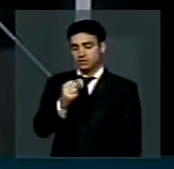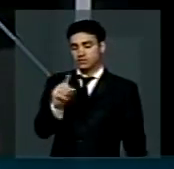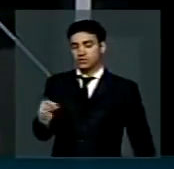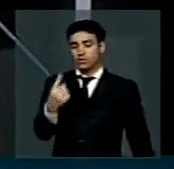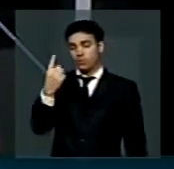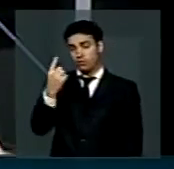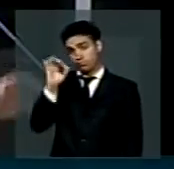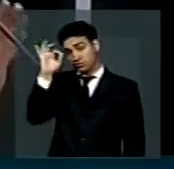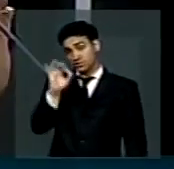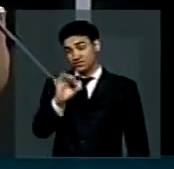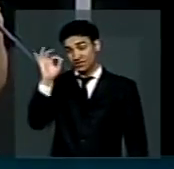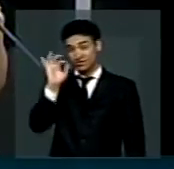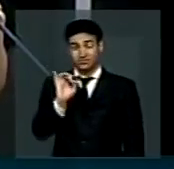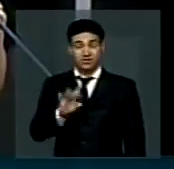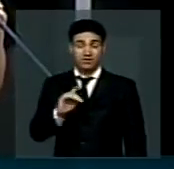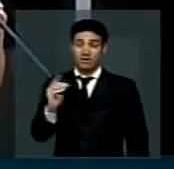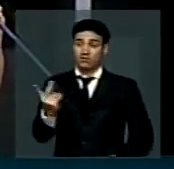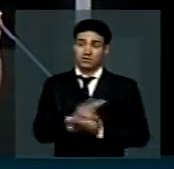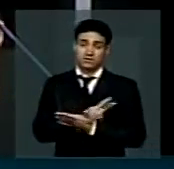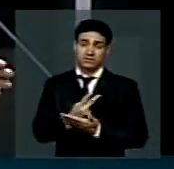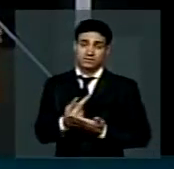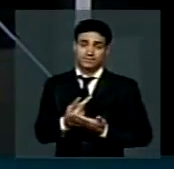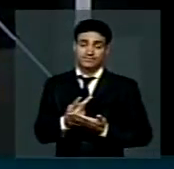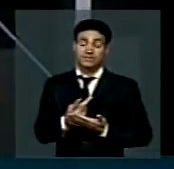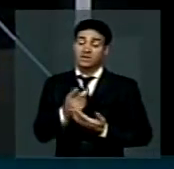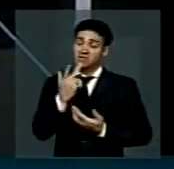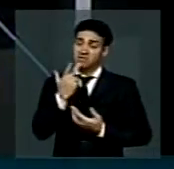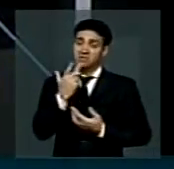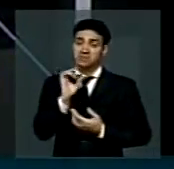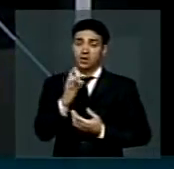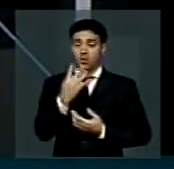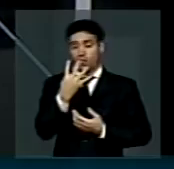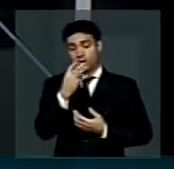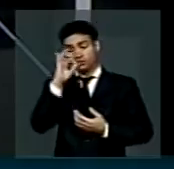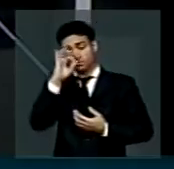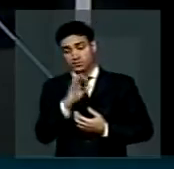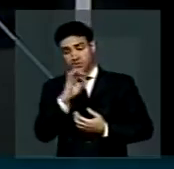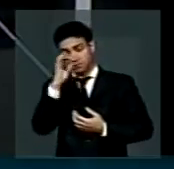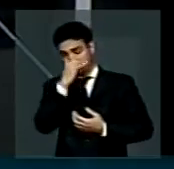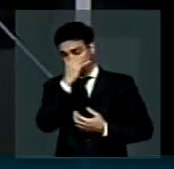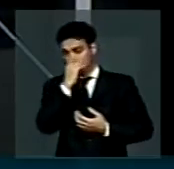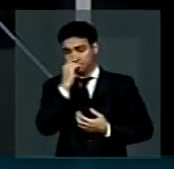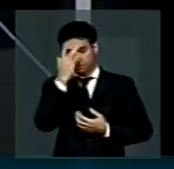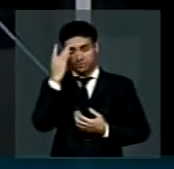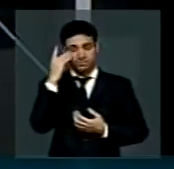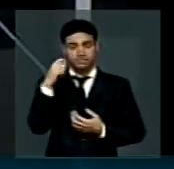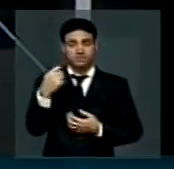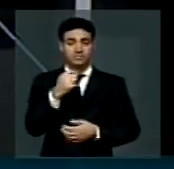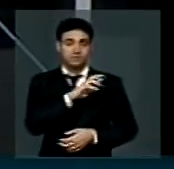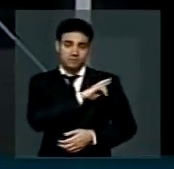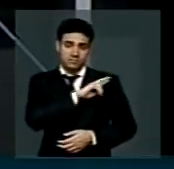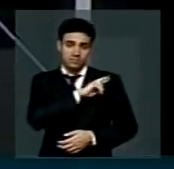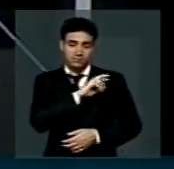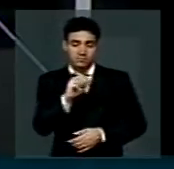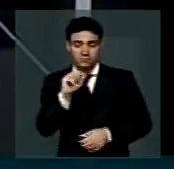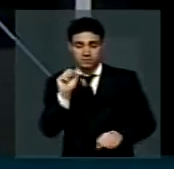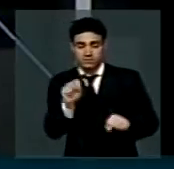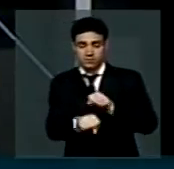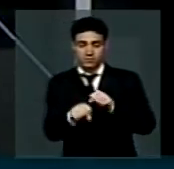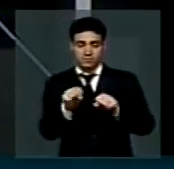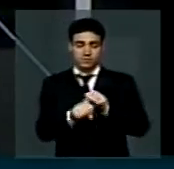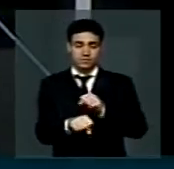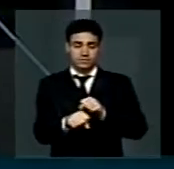6,1% dos casos. Estima-se que somente 4% dos responsáveis por esses